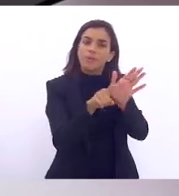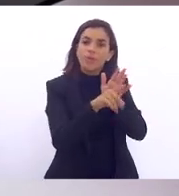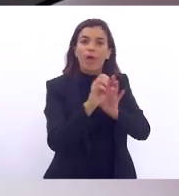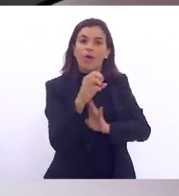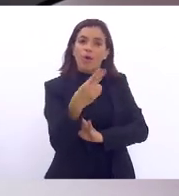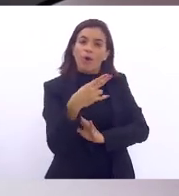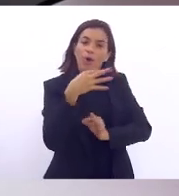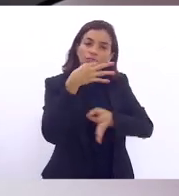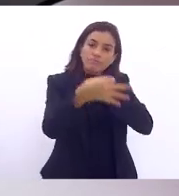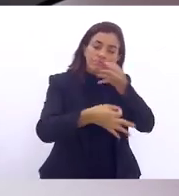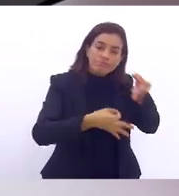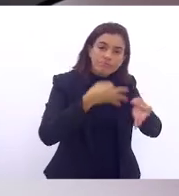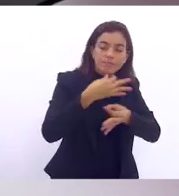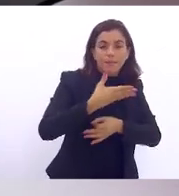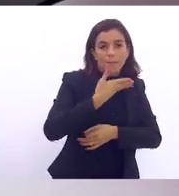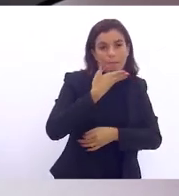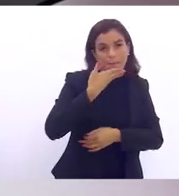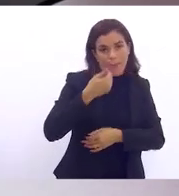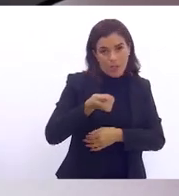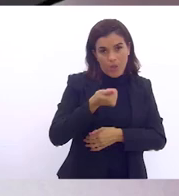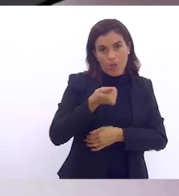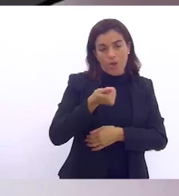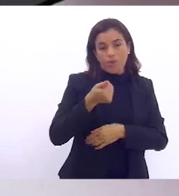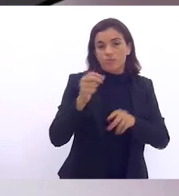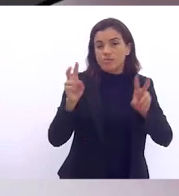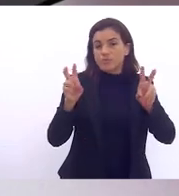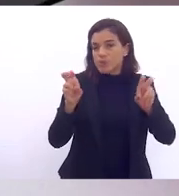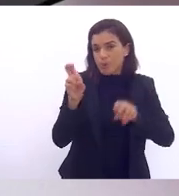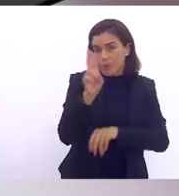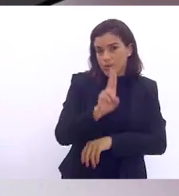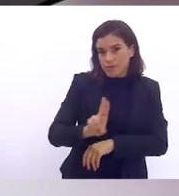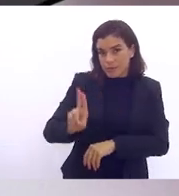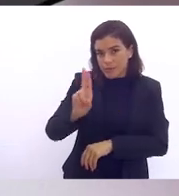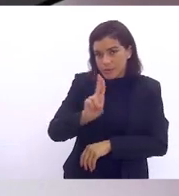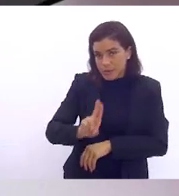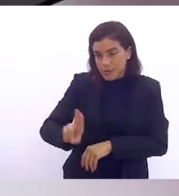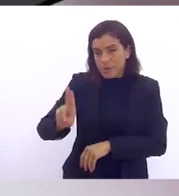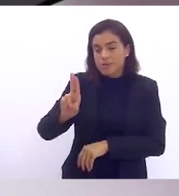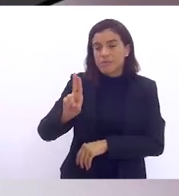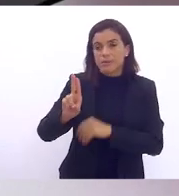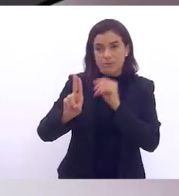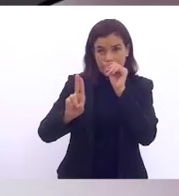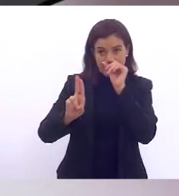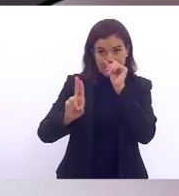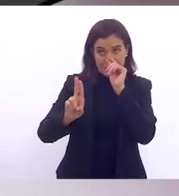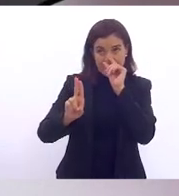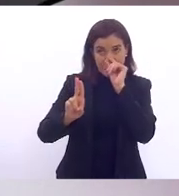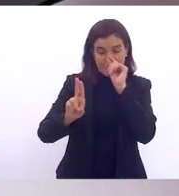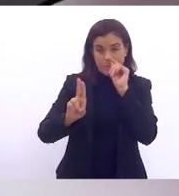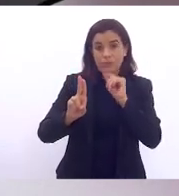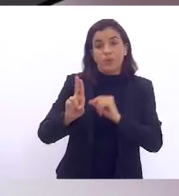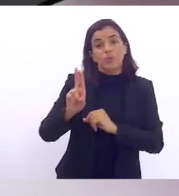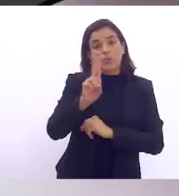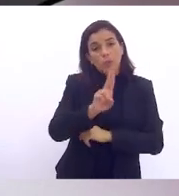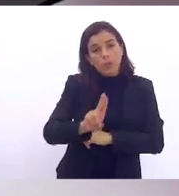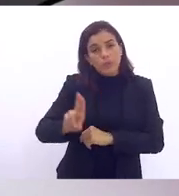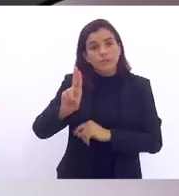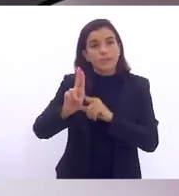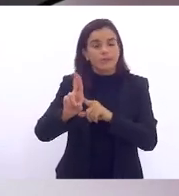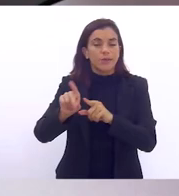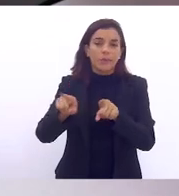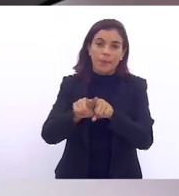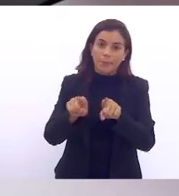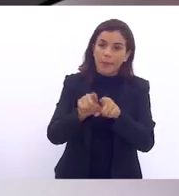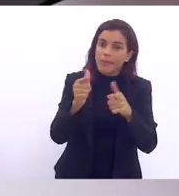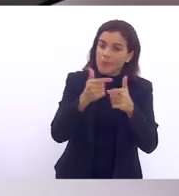quanto a a utilização e eventuais eh eh eh gargalos que o sistema